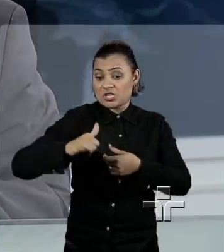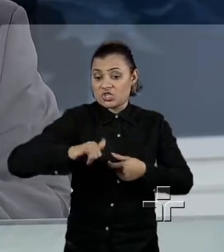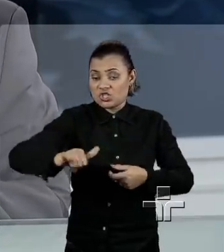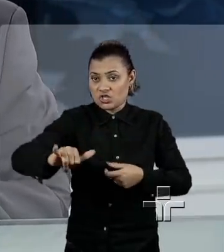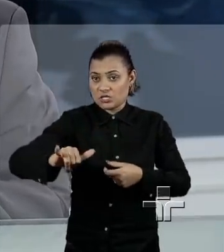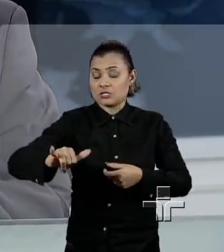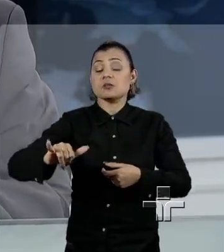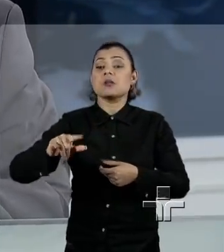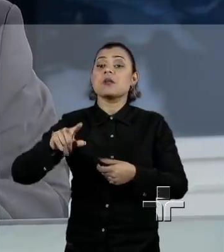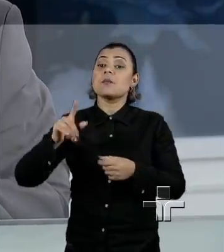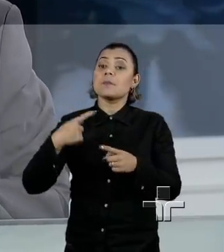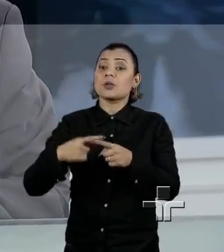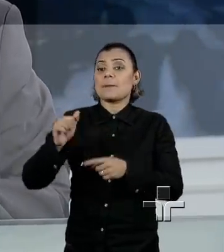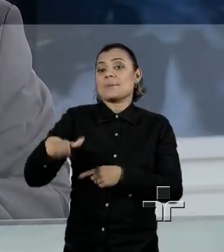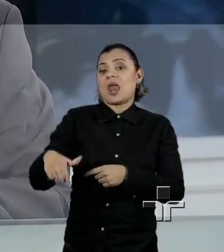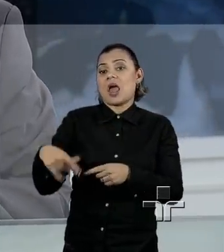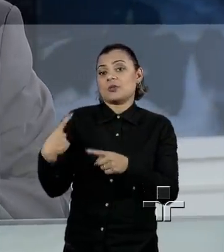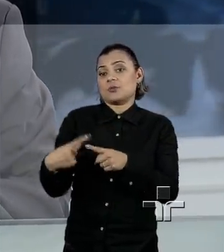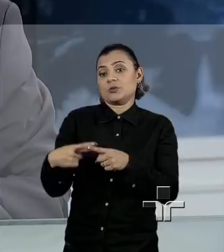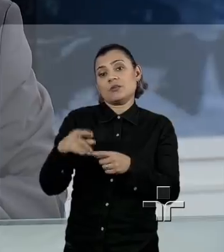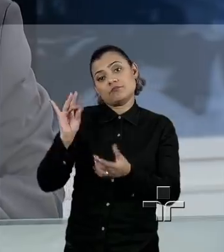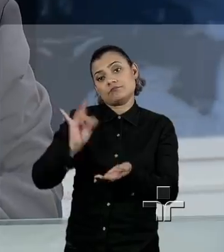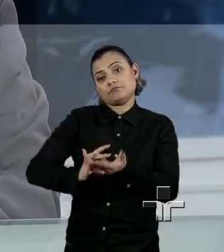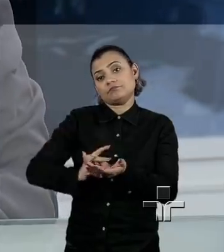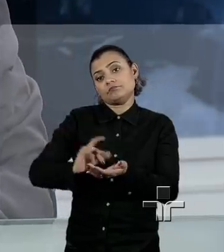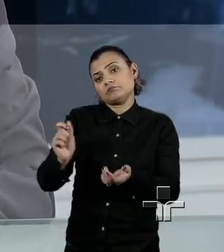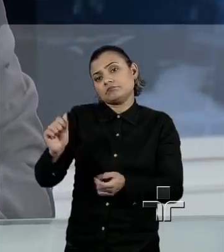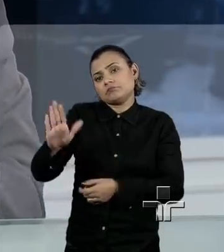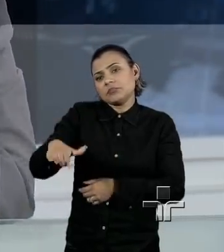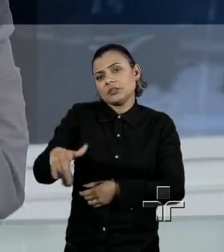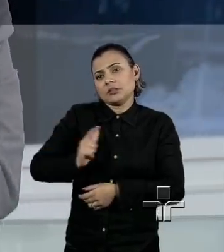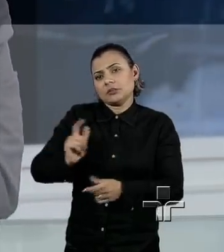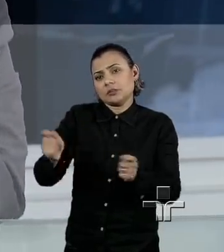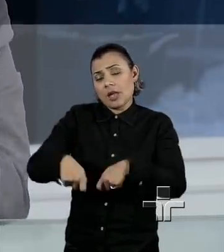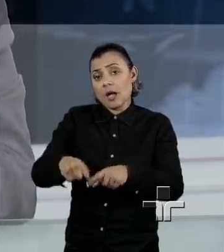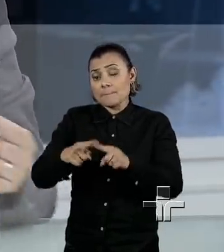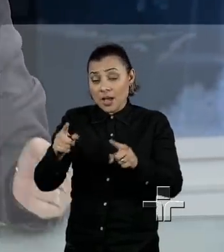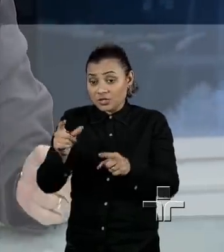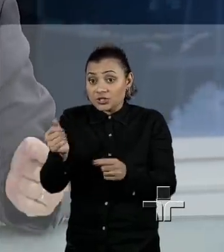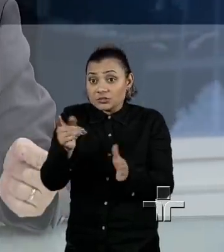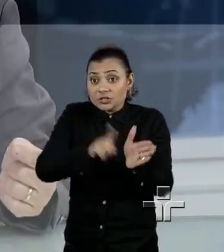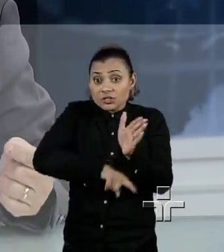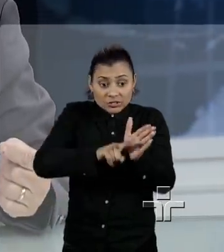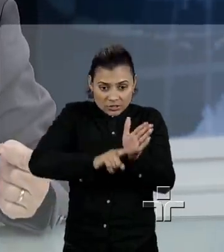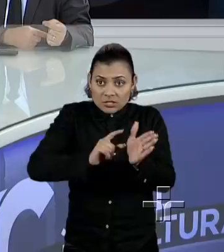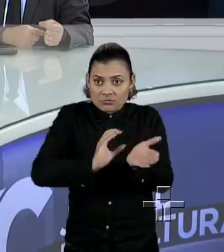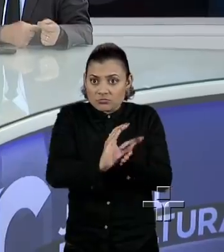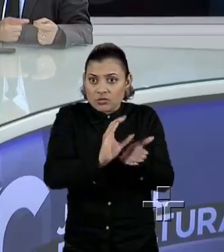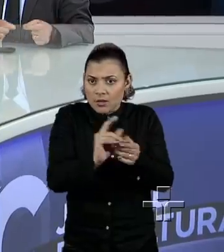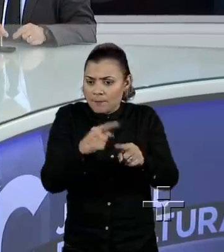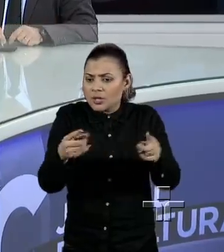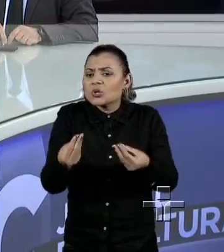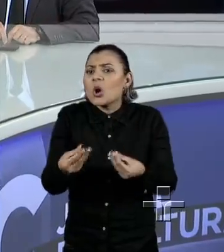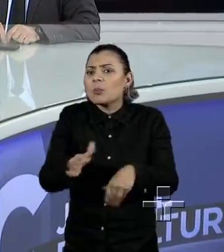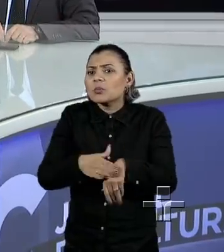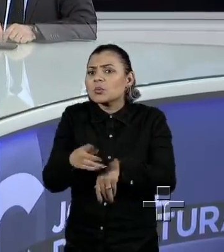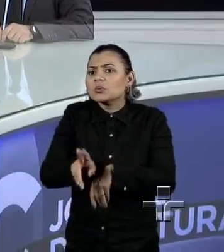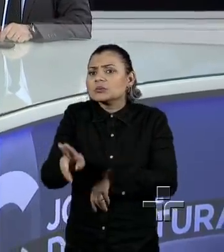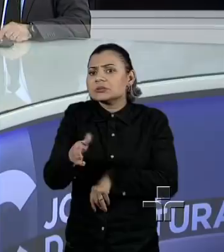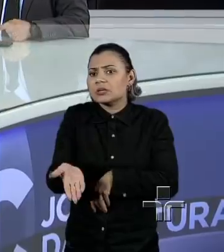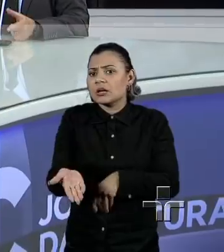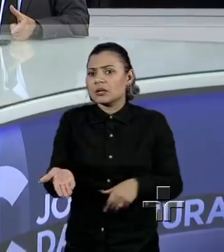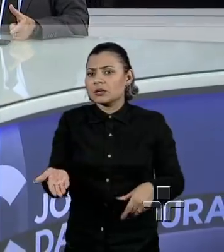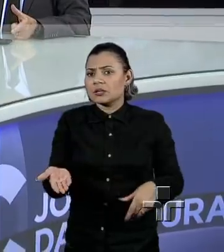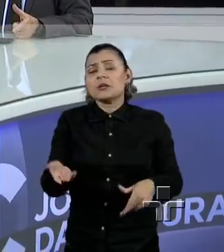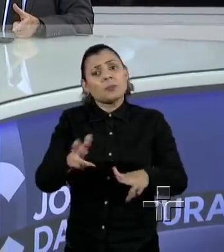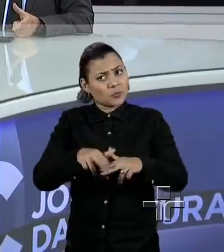é mais barato porque o diesel, inclusive, é subsidiado. E os custos de usar isso? É lógico. Então, diesel você tem que subsidiado, fazer, alguém está pagando.